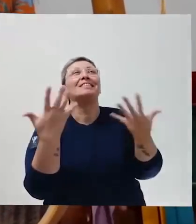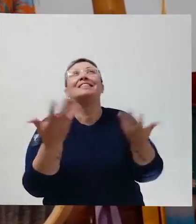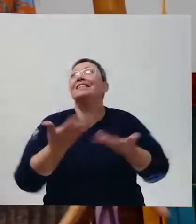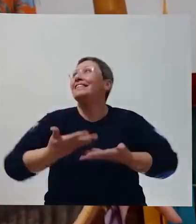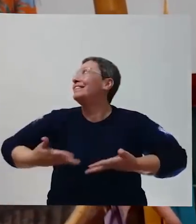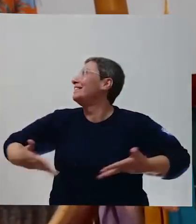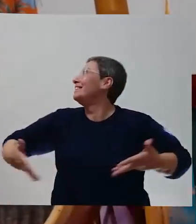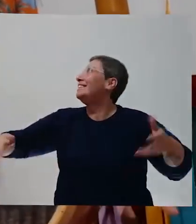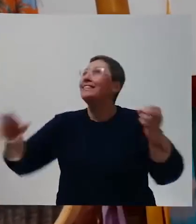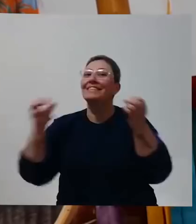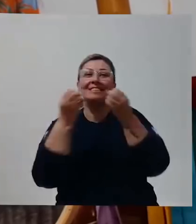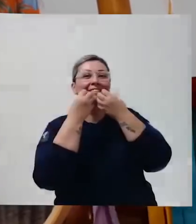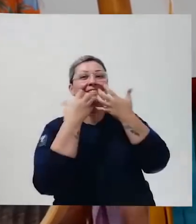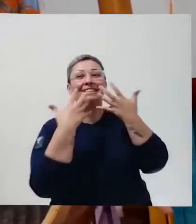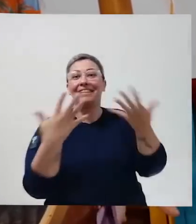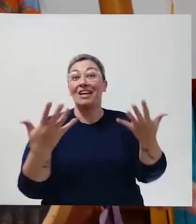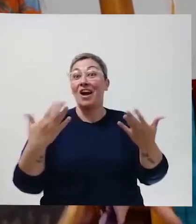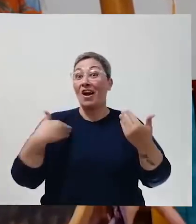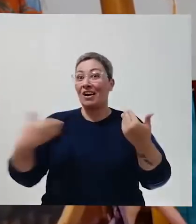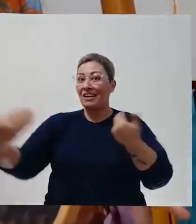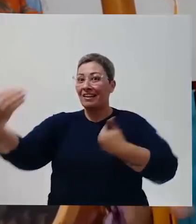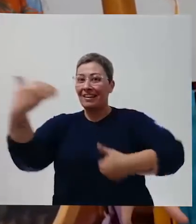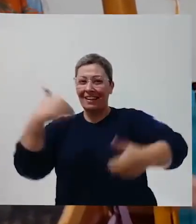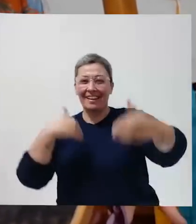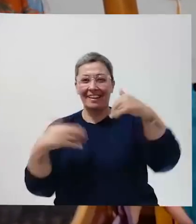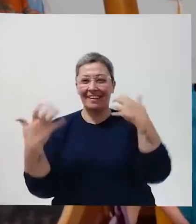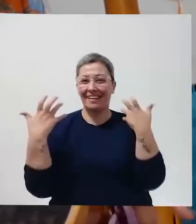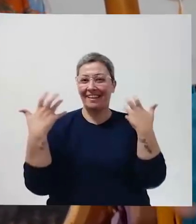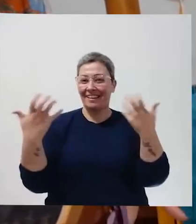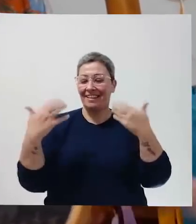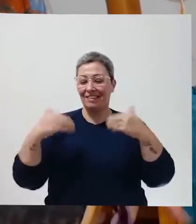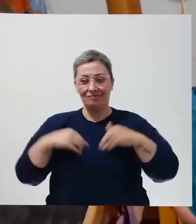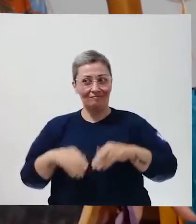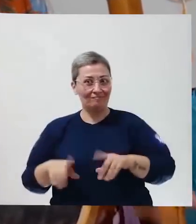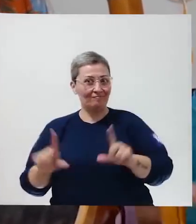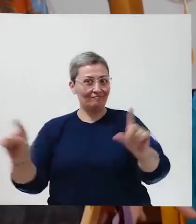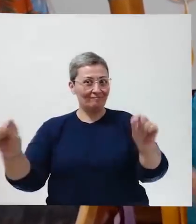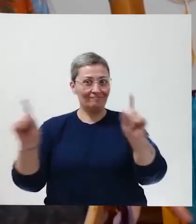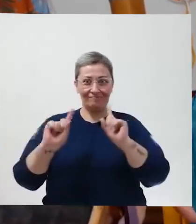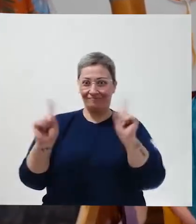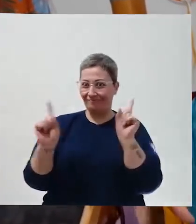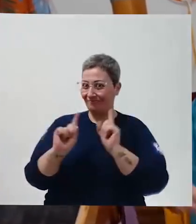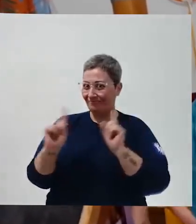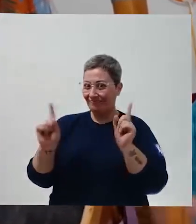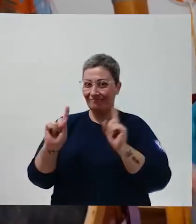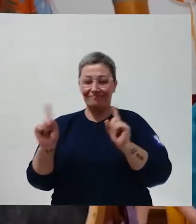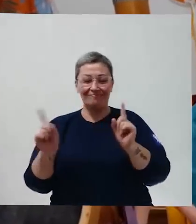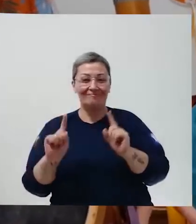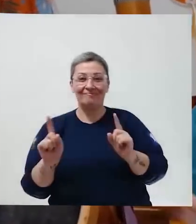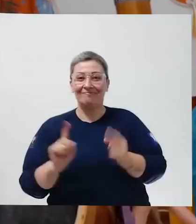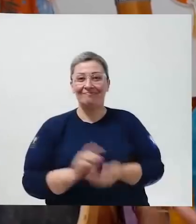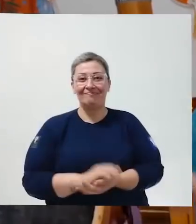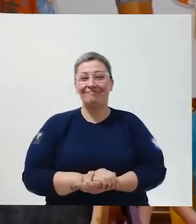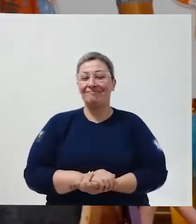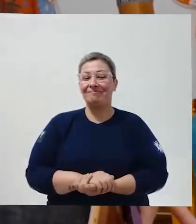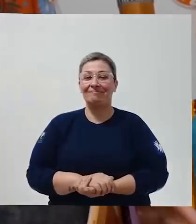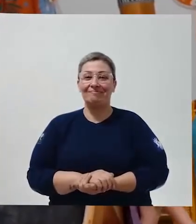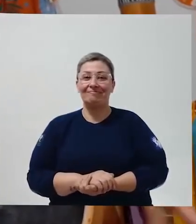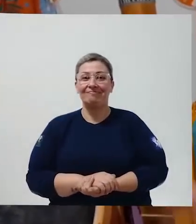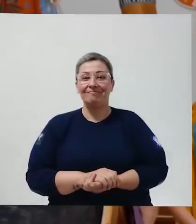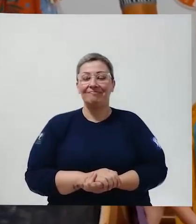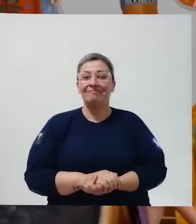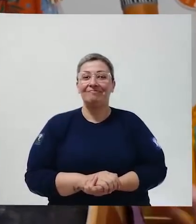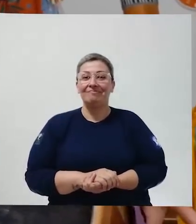muito bom, isso aqui tá bom demais. Olha, quem tá fora quer entrar, mas quem tá dentro não